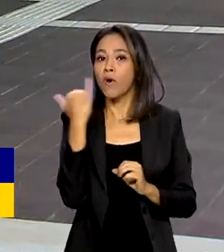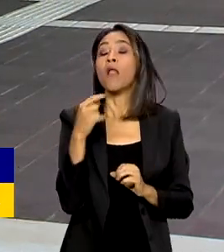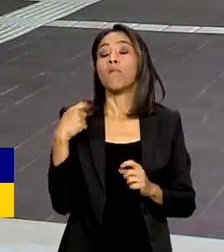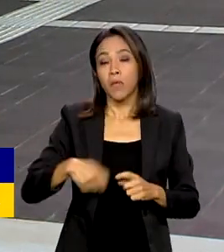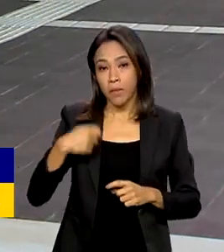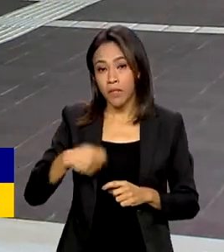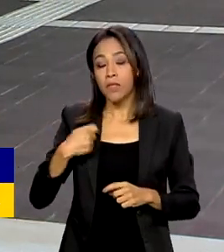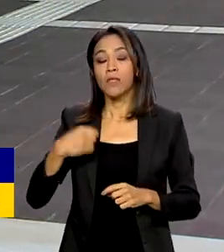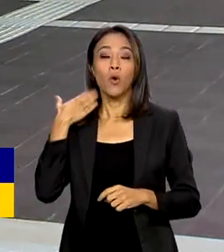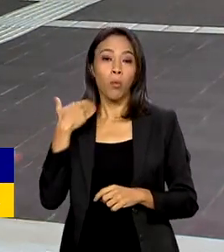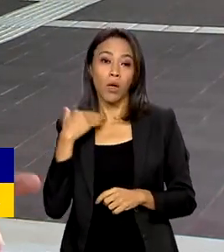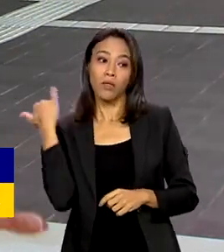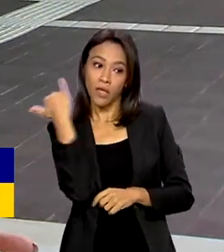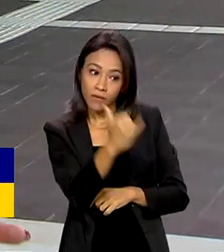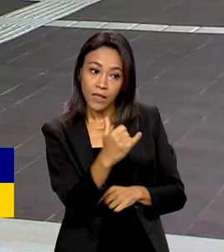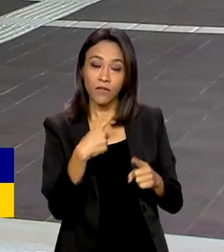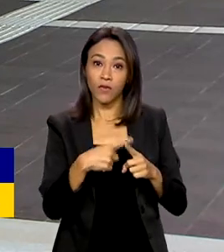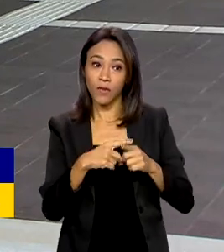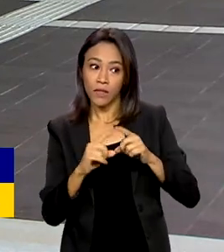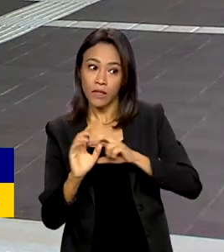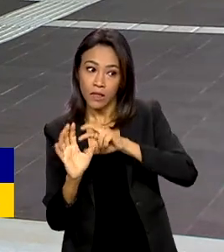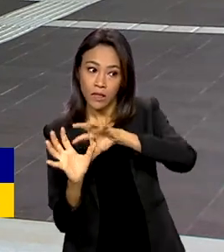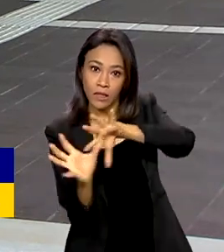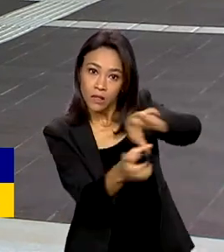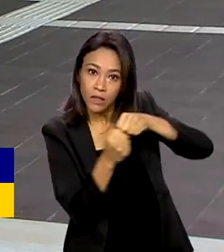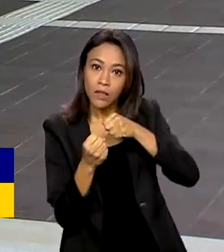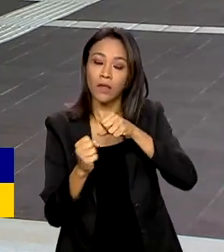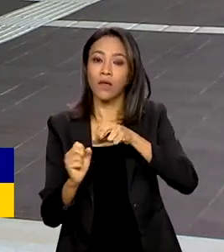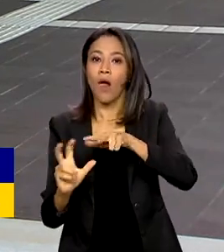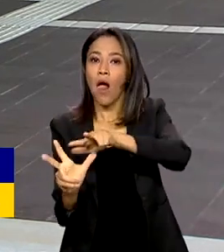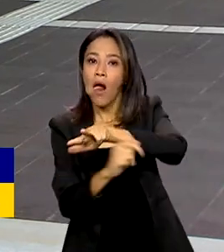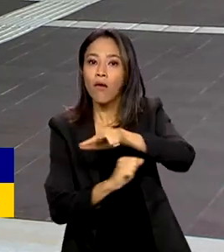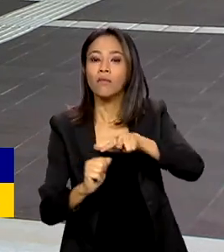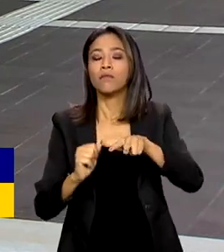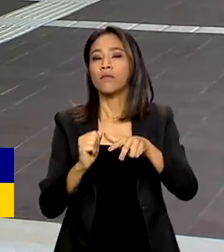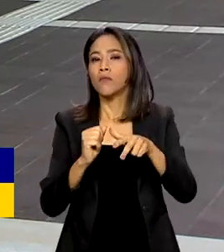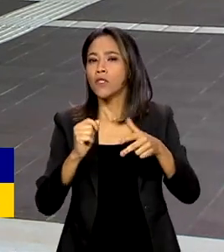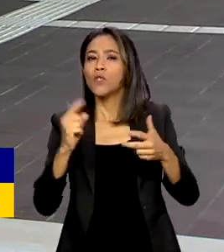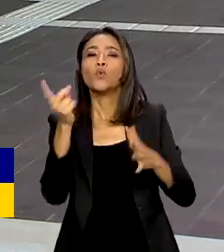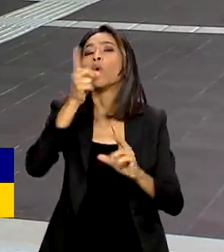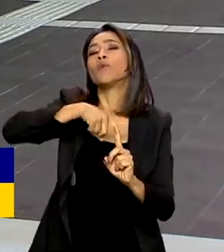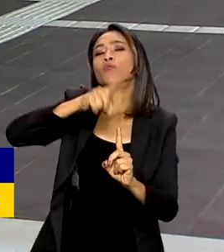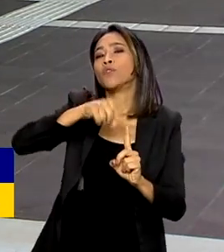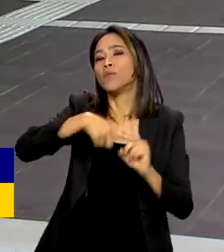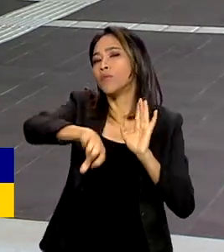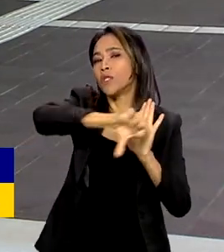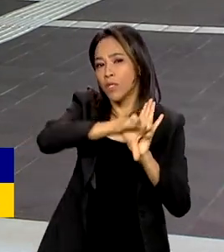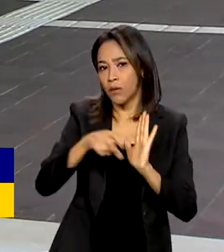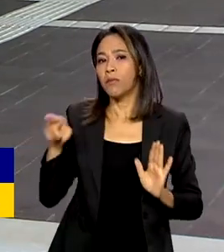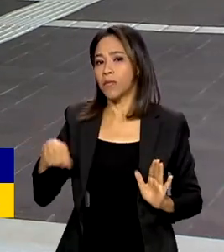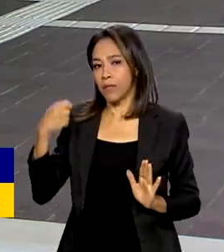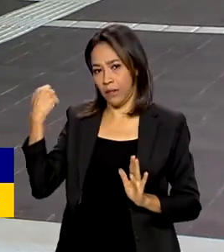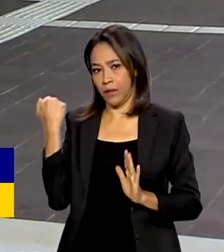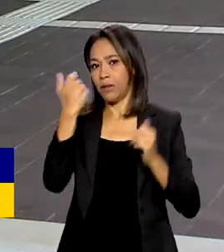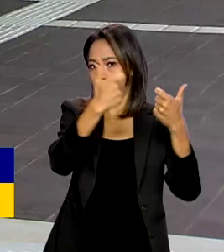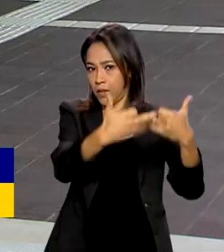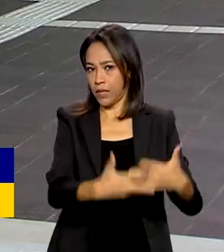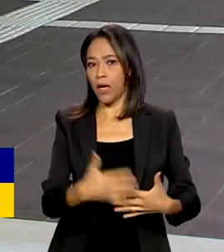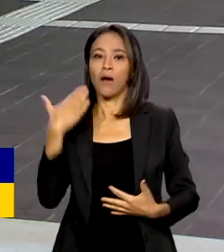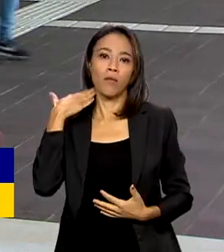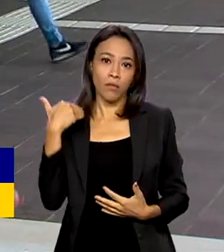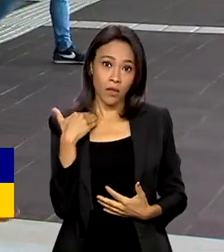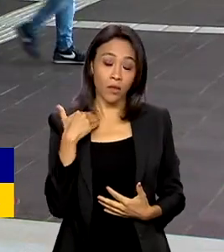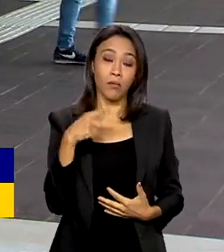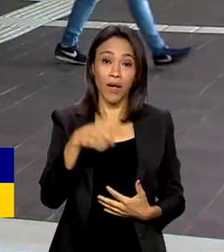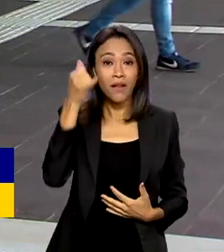se foi coerção, sequestro relâmpago ou extorsão, por exemplo. Isso vai ficar marcado na conta usada pelo criminoso, o que